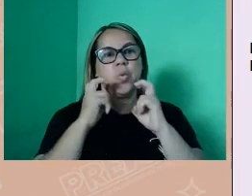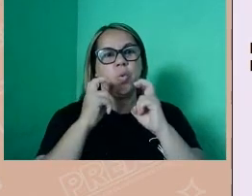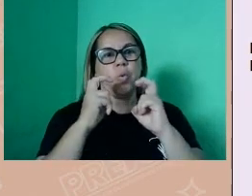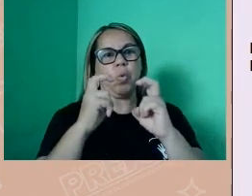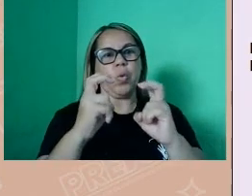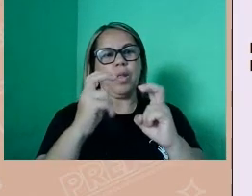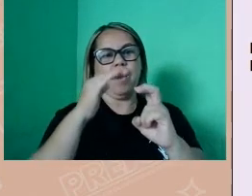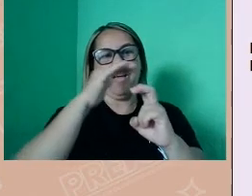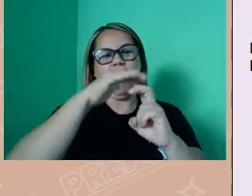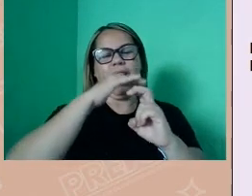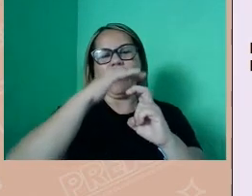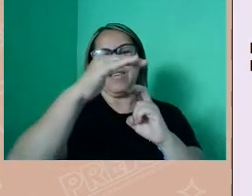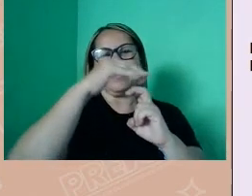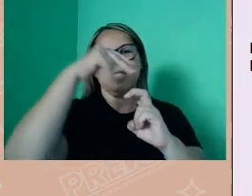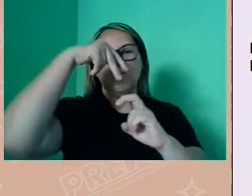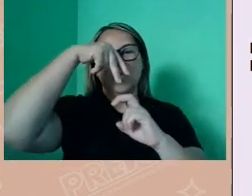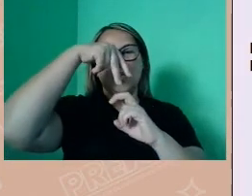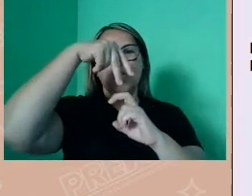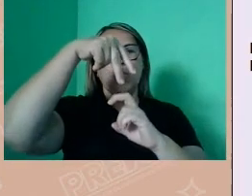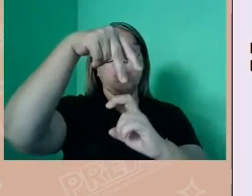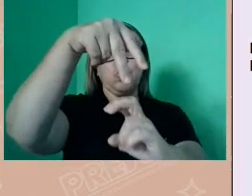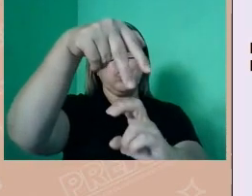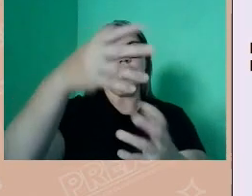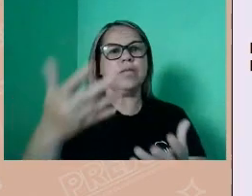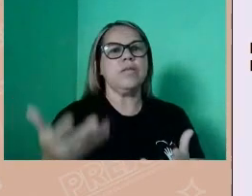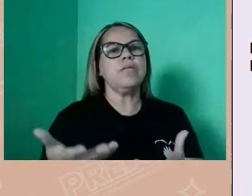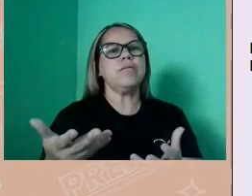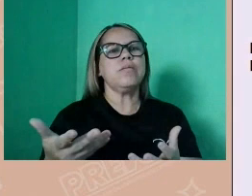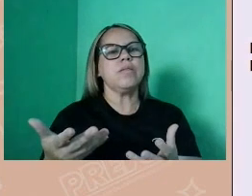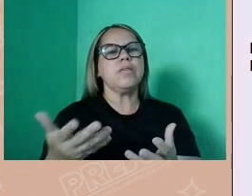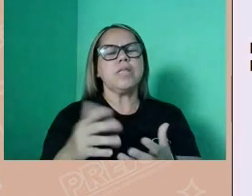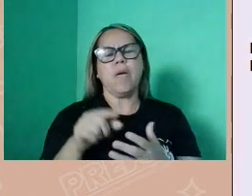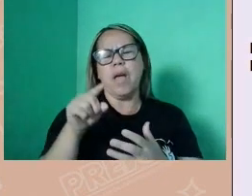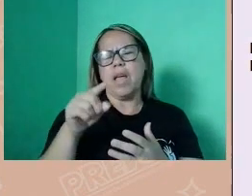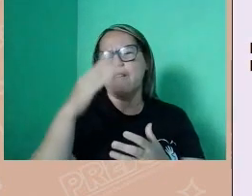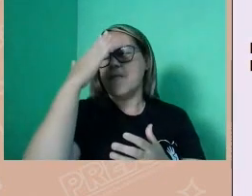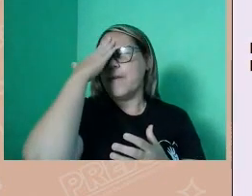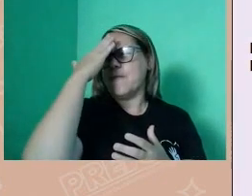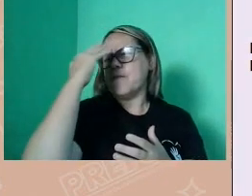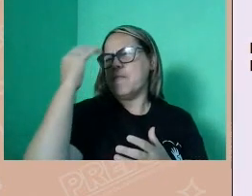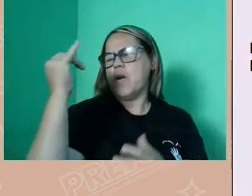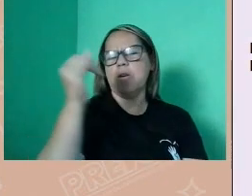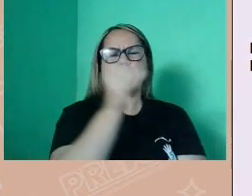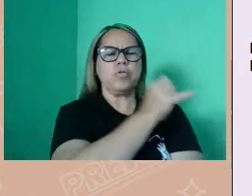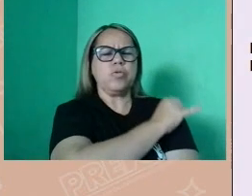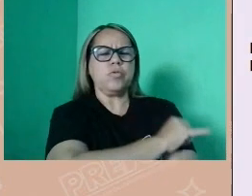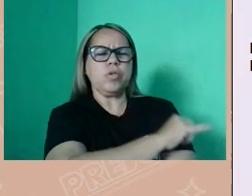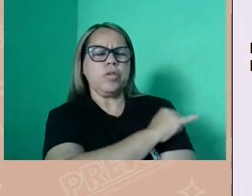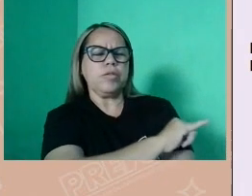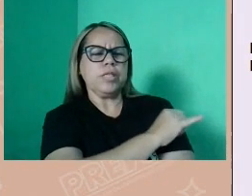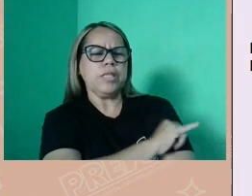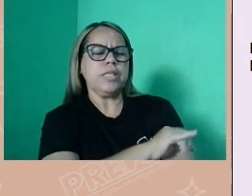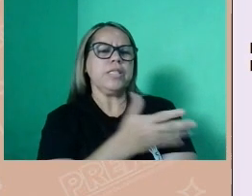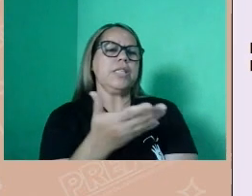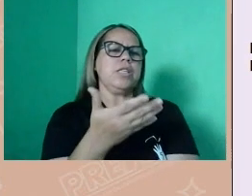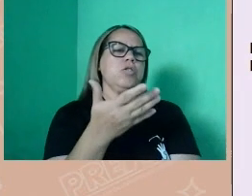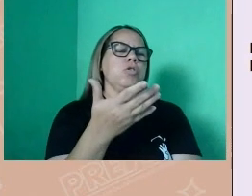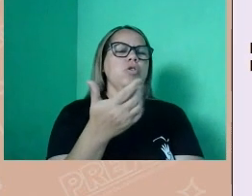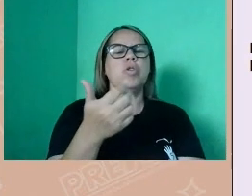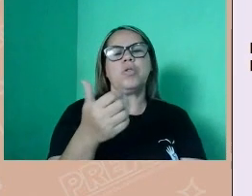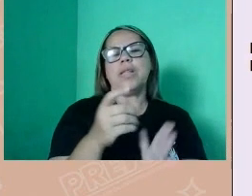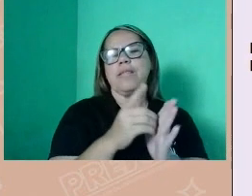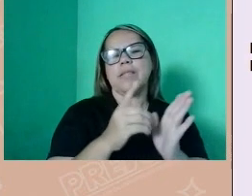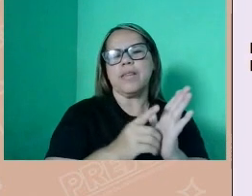então aí ele está falando dos surfistas de trem que ficaram muito famosos no Rio de Janeiro na década de 80 e de 90 tá